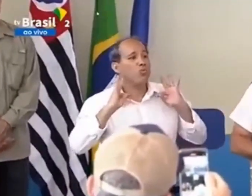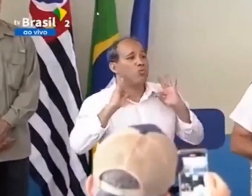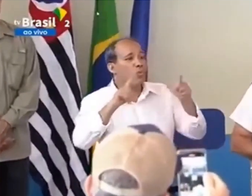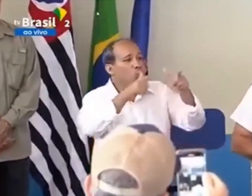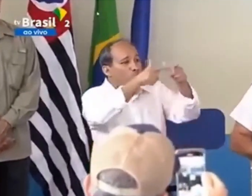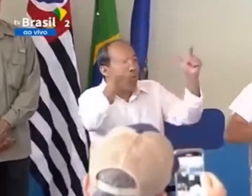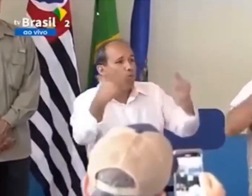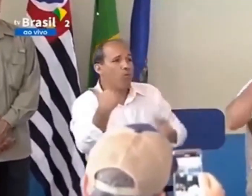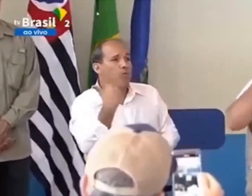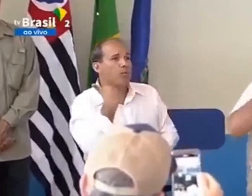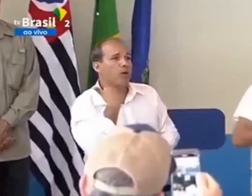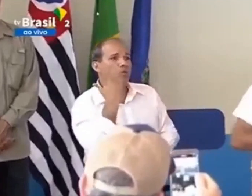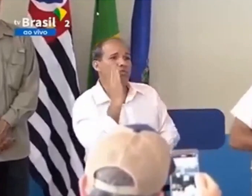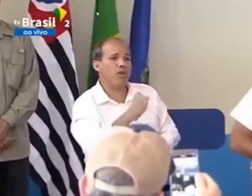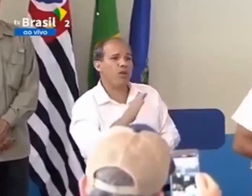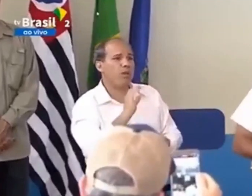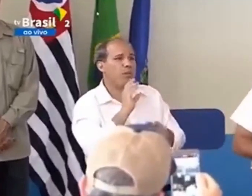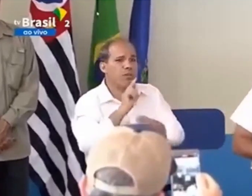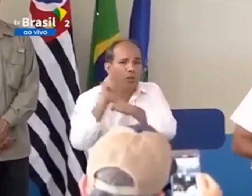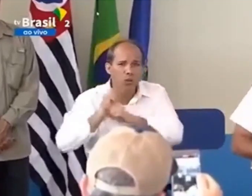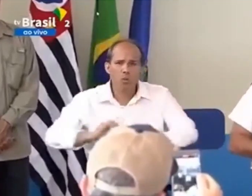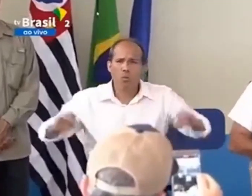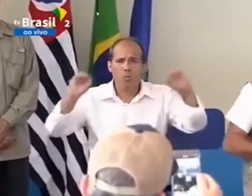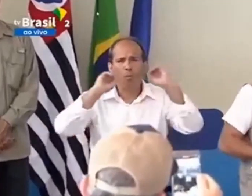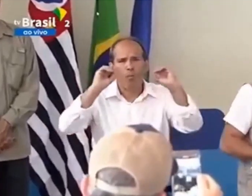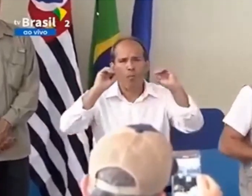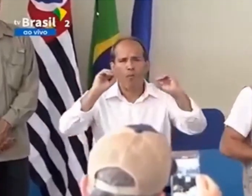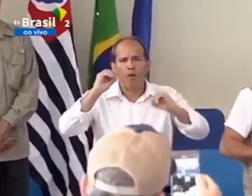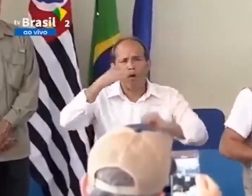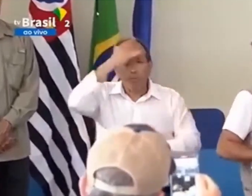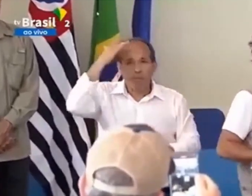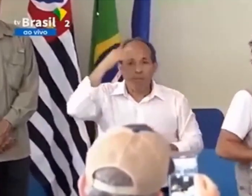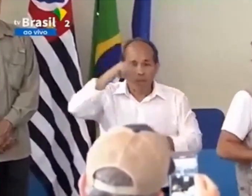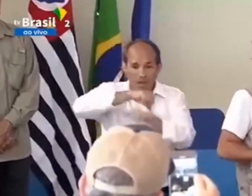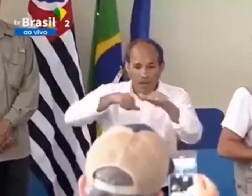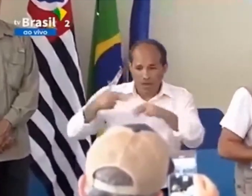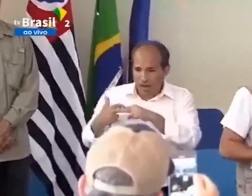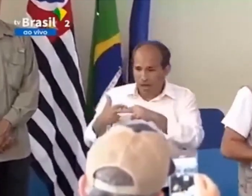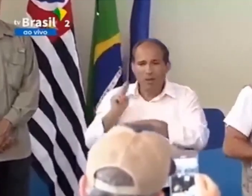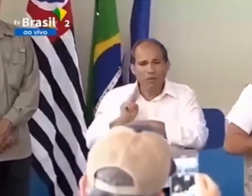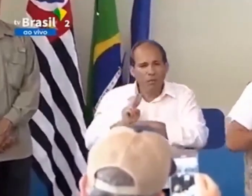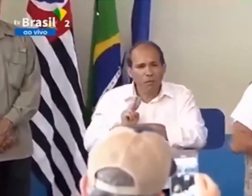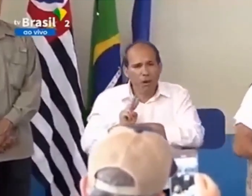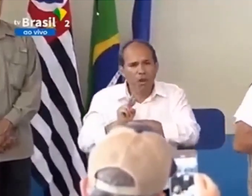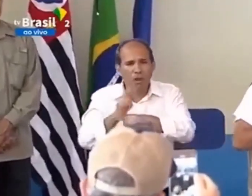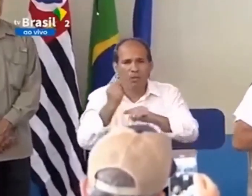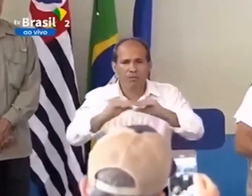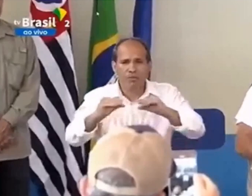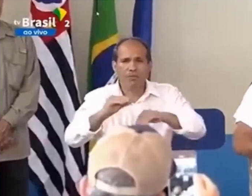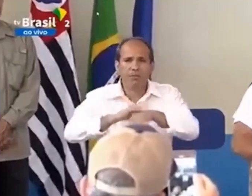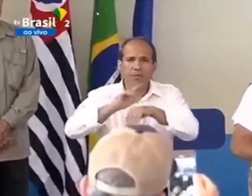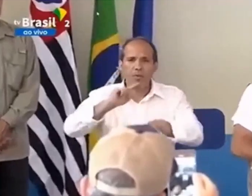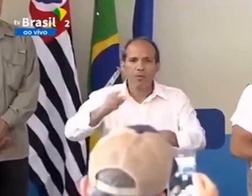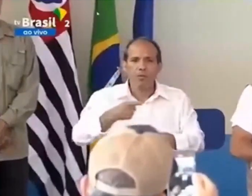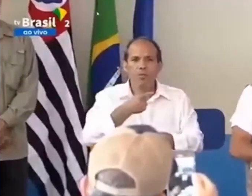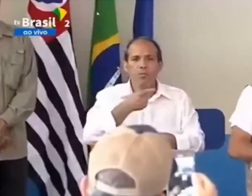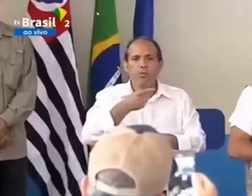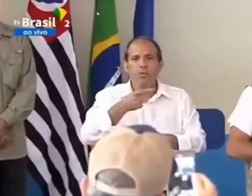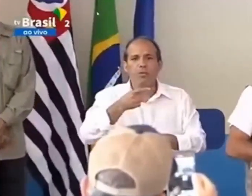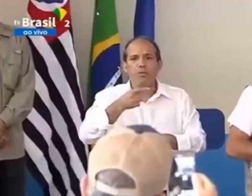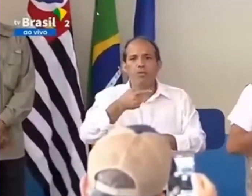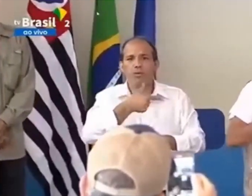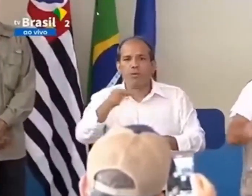de diversas lives com ex-presidente Jair bolsonaro era um dos integrantes do governo mais próximos ao então Presidente